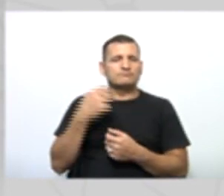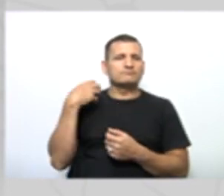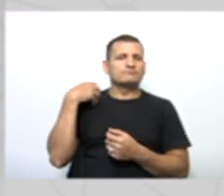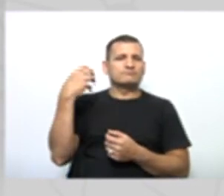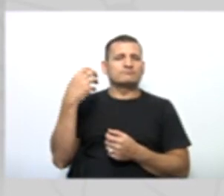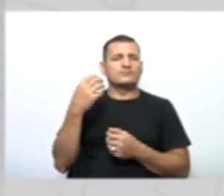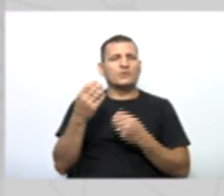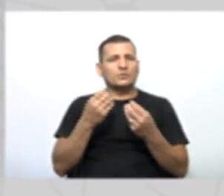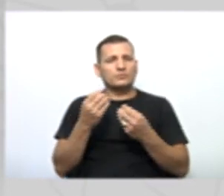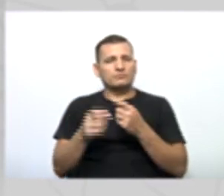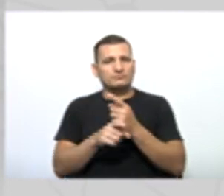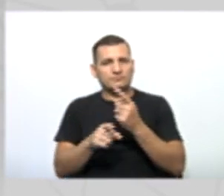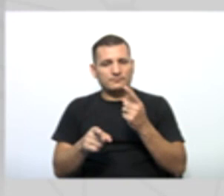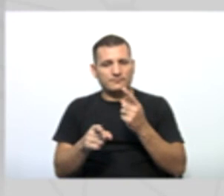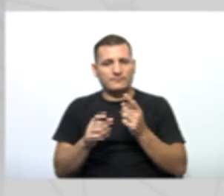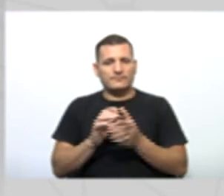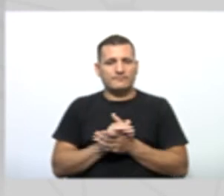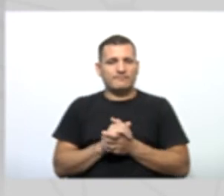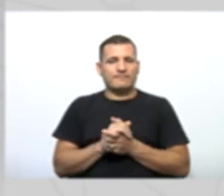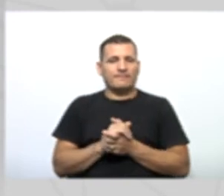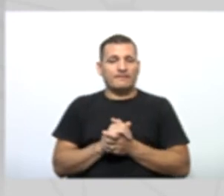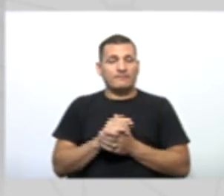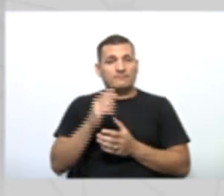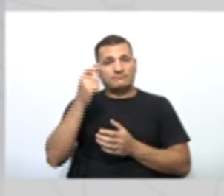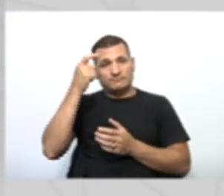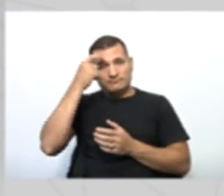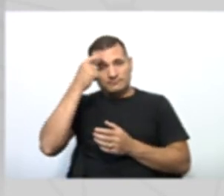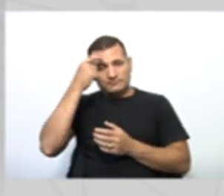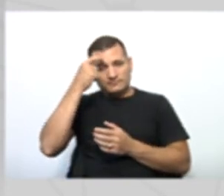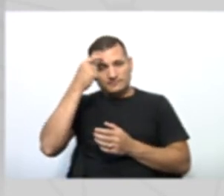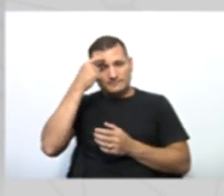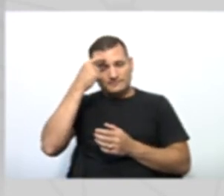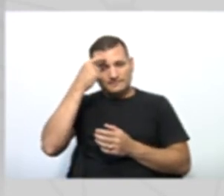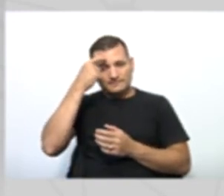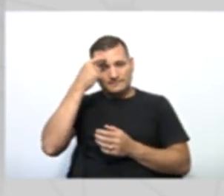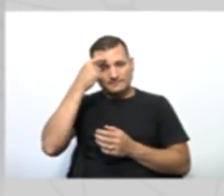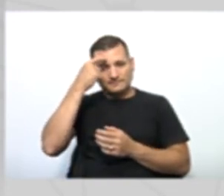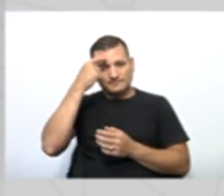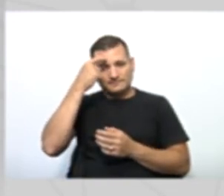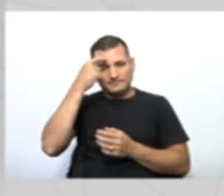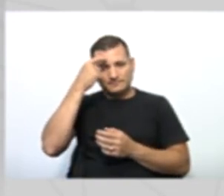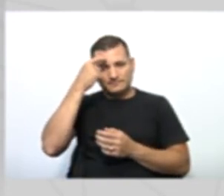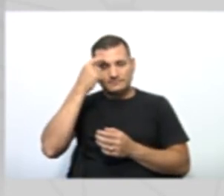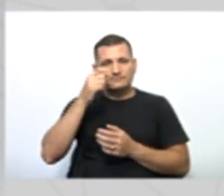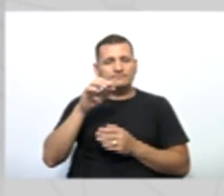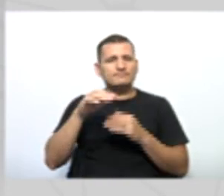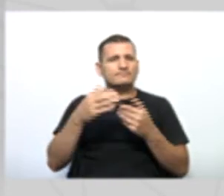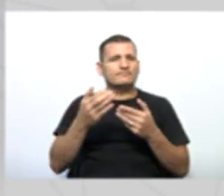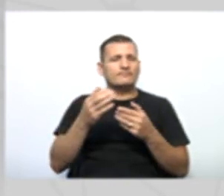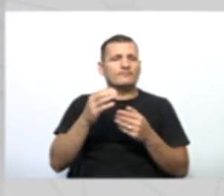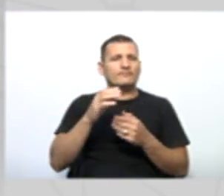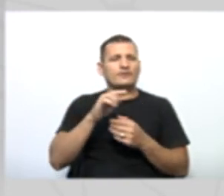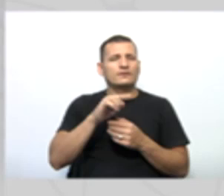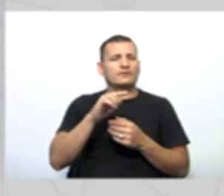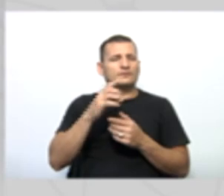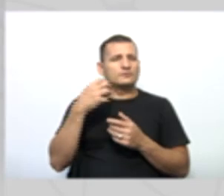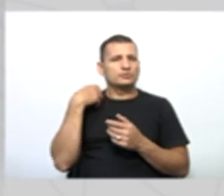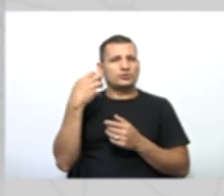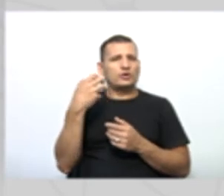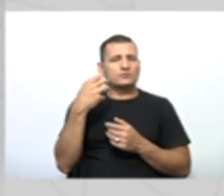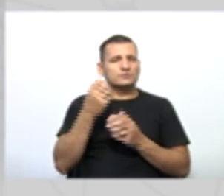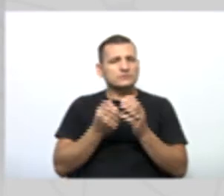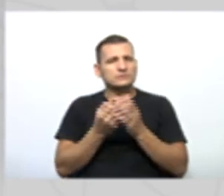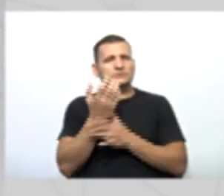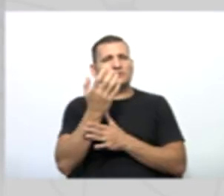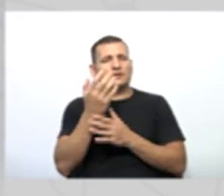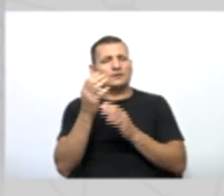gente vai descobrir isso? Com a ideia da consciência. Então, quando ele inaugura essa reflexão ética, ele também estabelece o